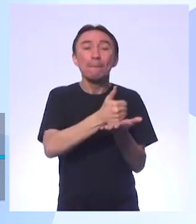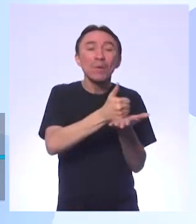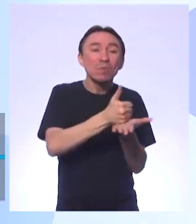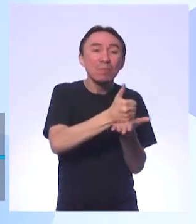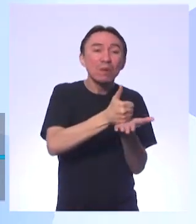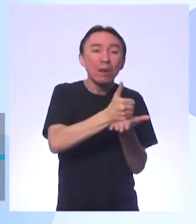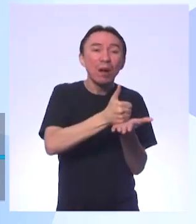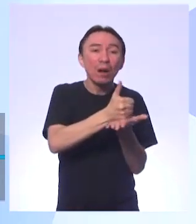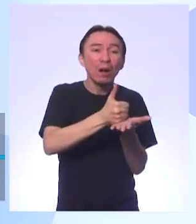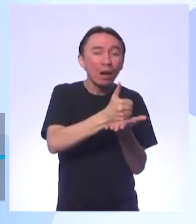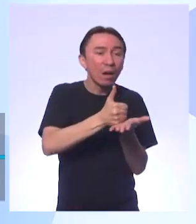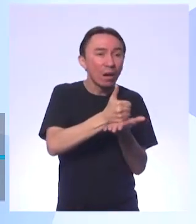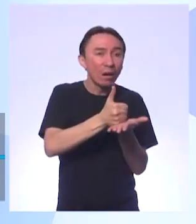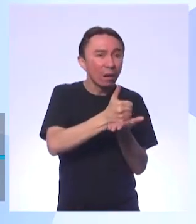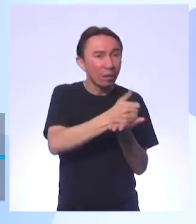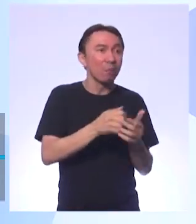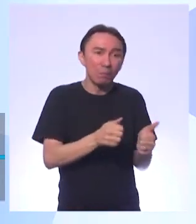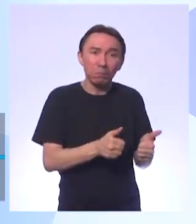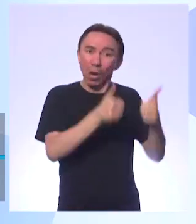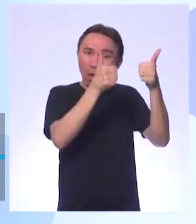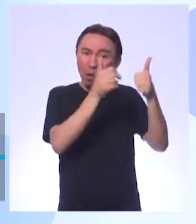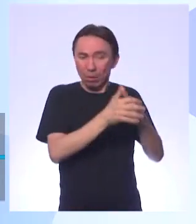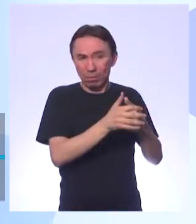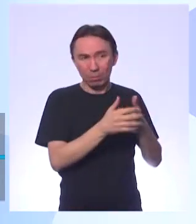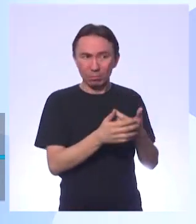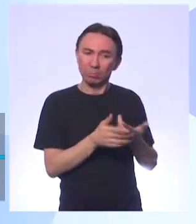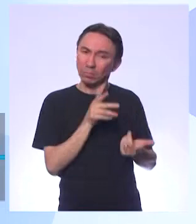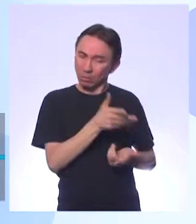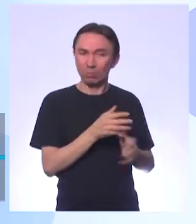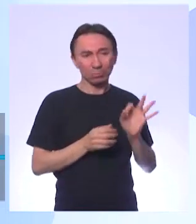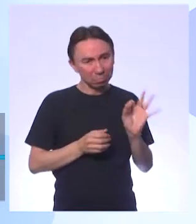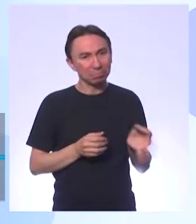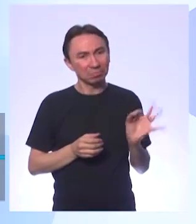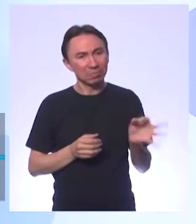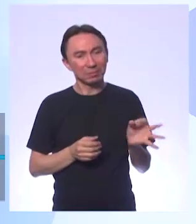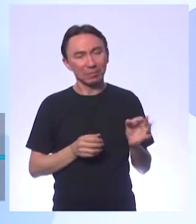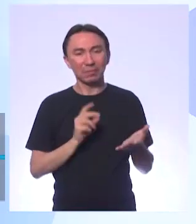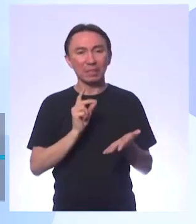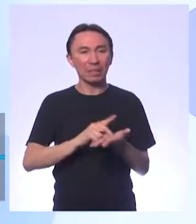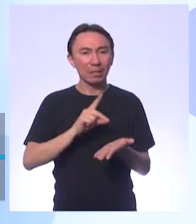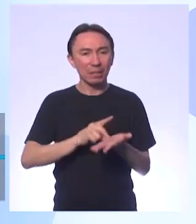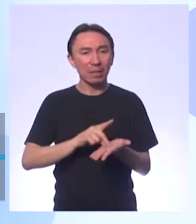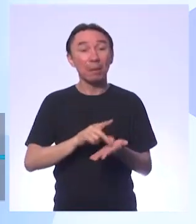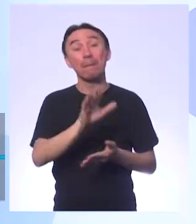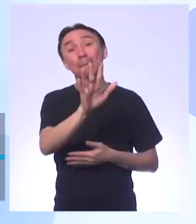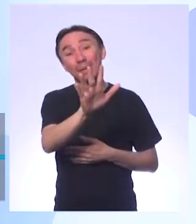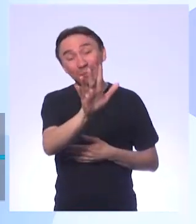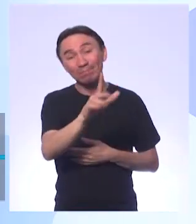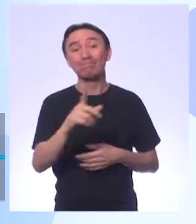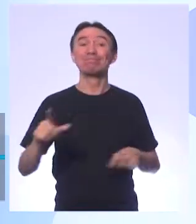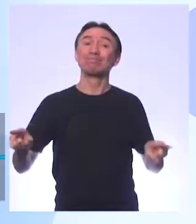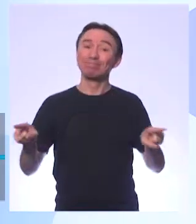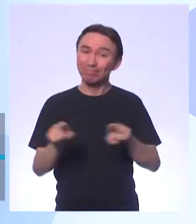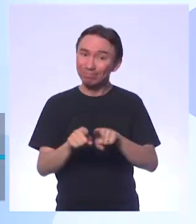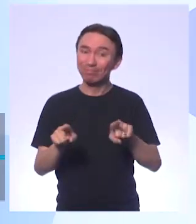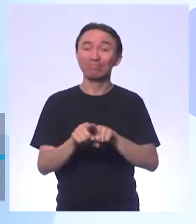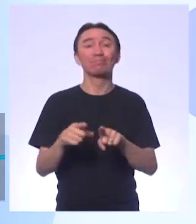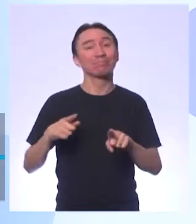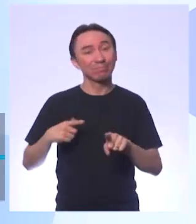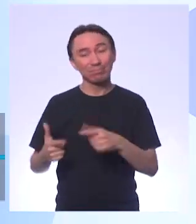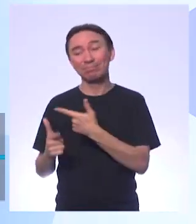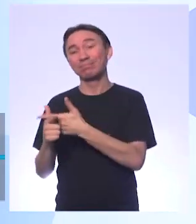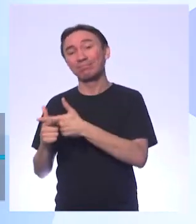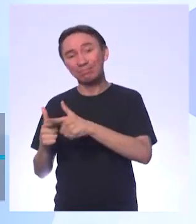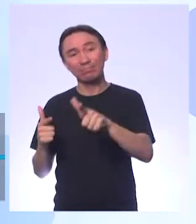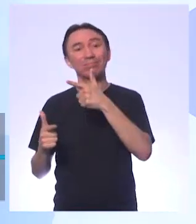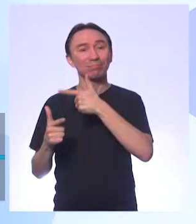um ganho. Isso a gente não pode deixar de falar. Mas, em contrapartida, temos aí essas questões, né, que precisam também ser